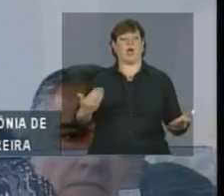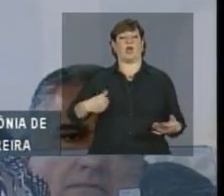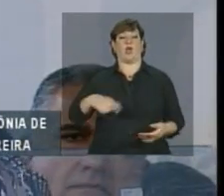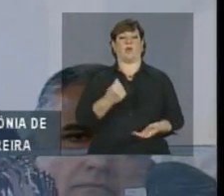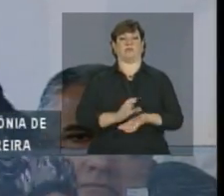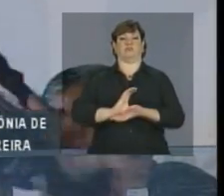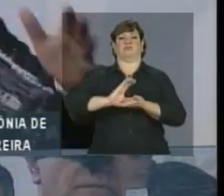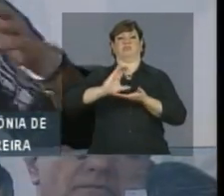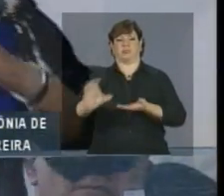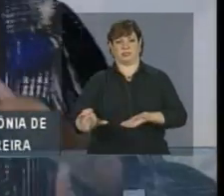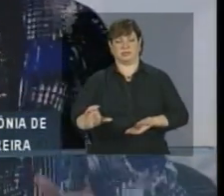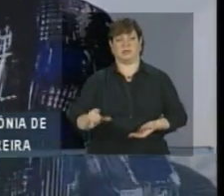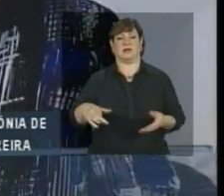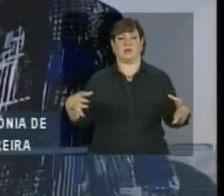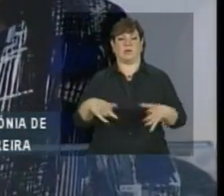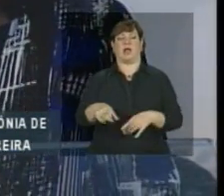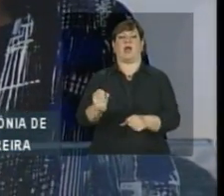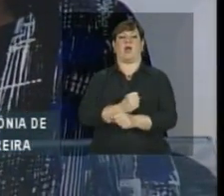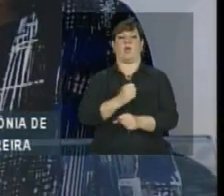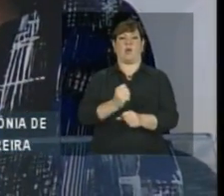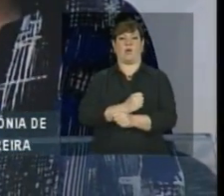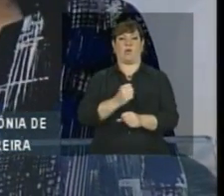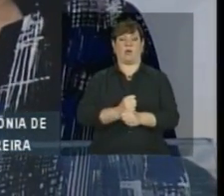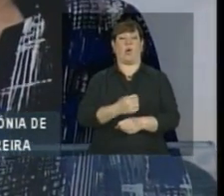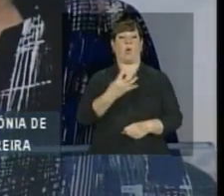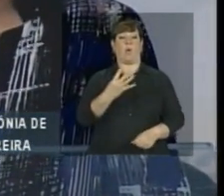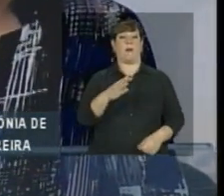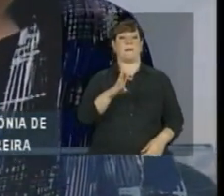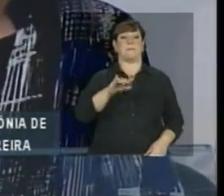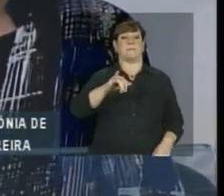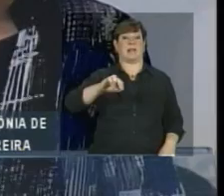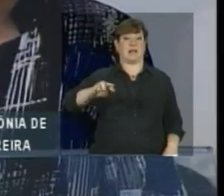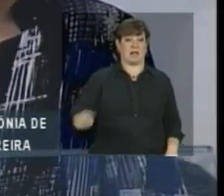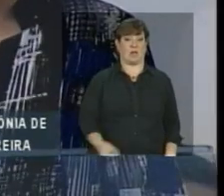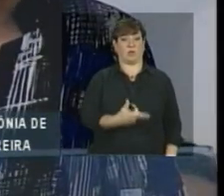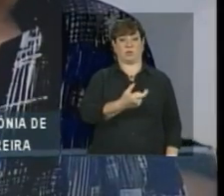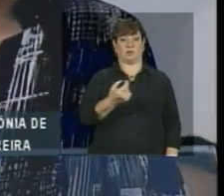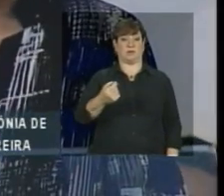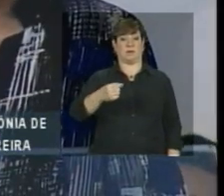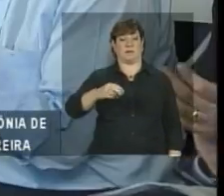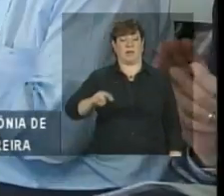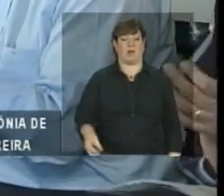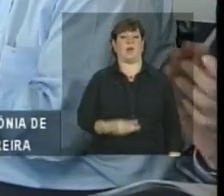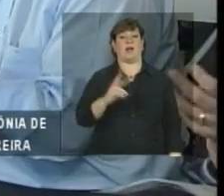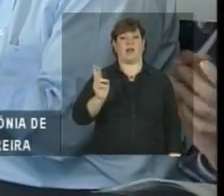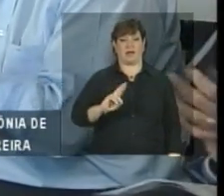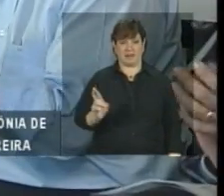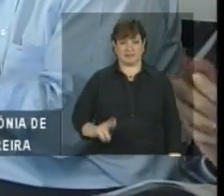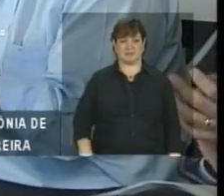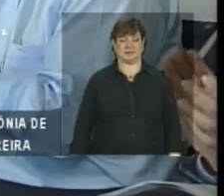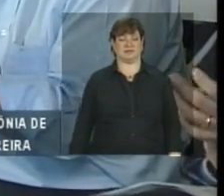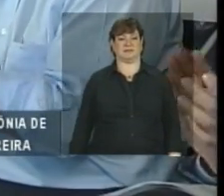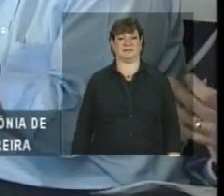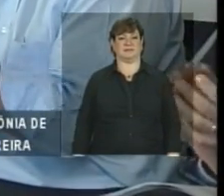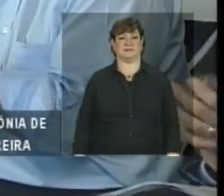entramos nessas obras com 4 bilhões e 200 milhões de reais.